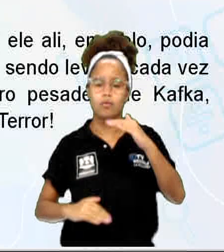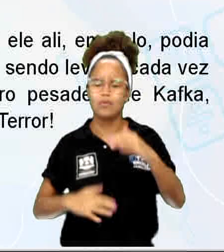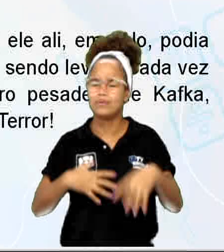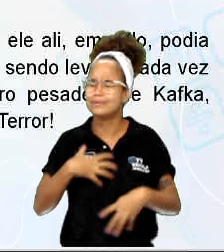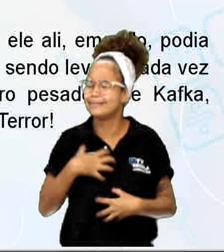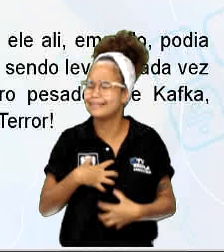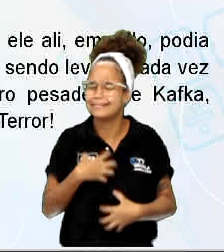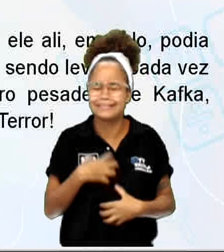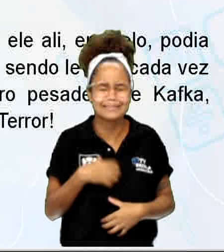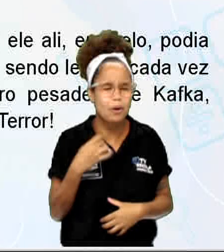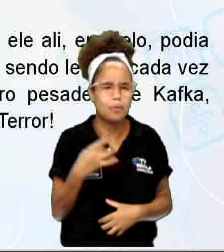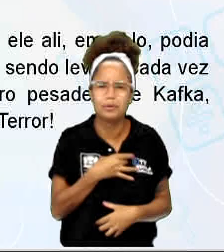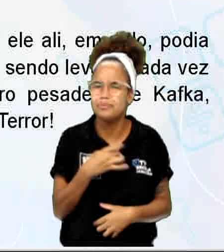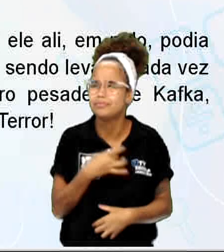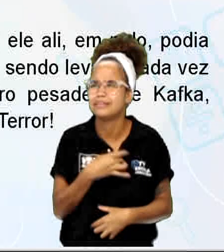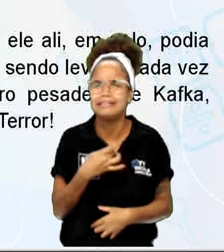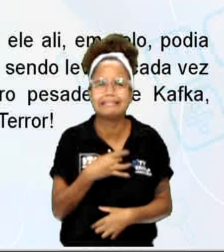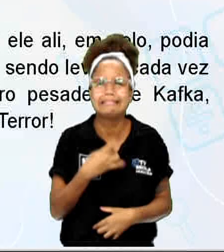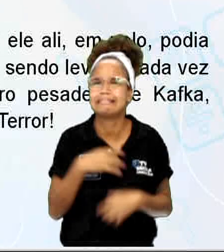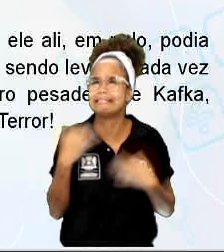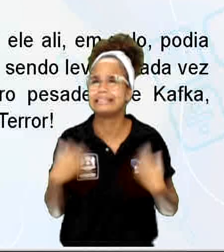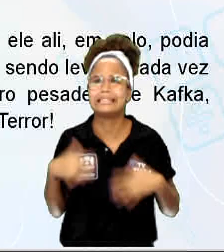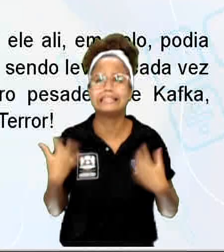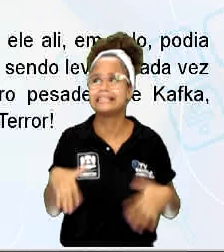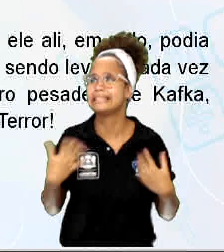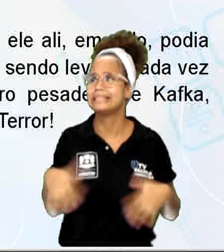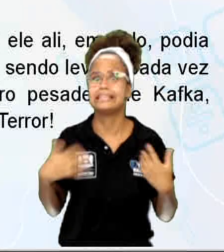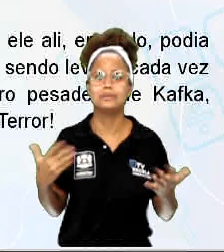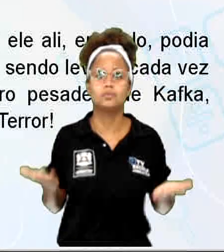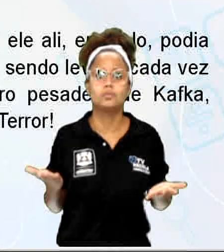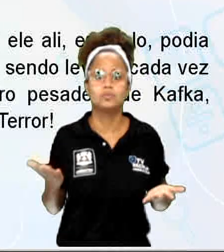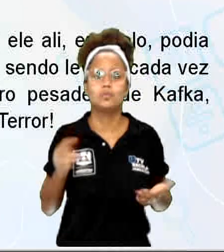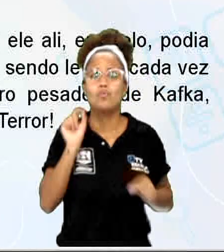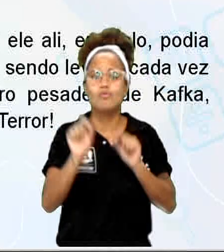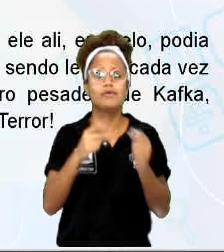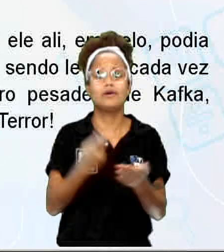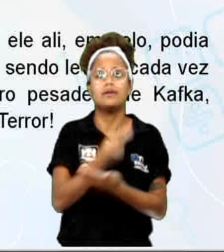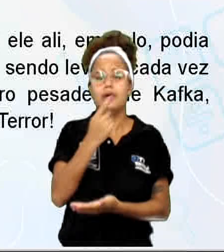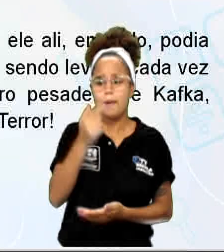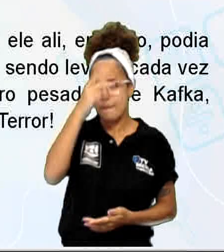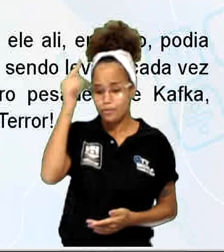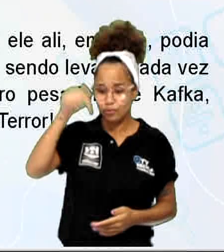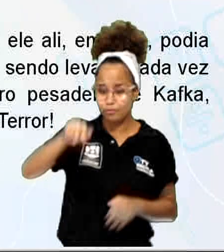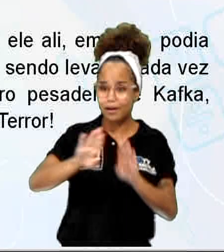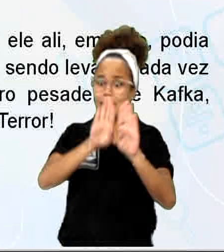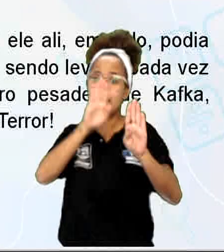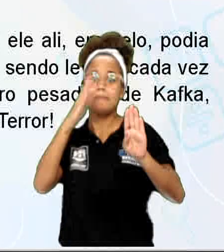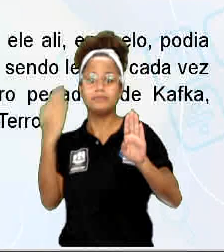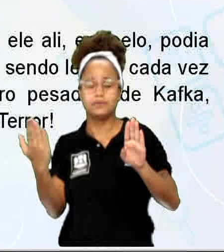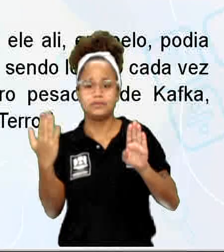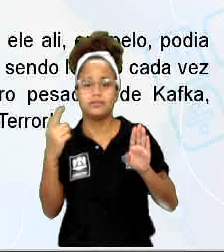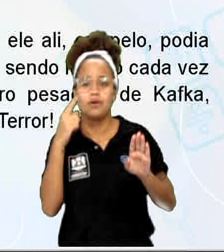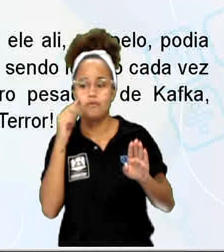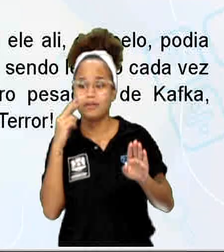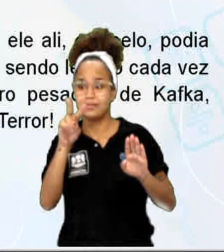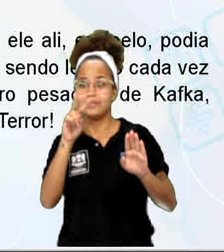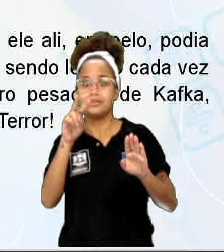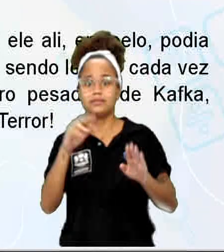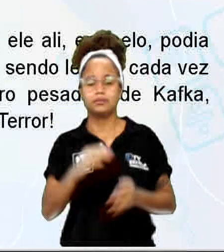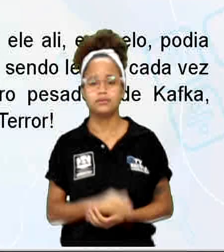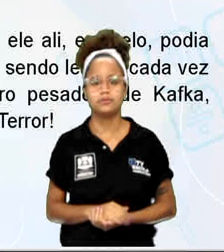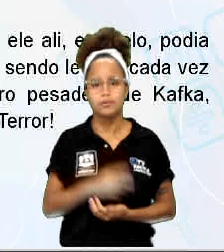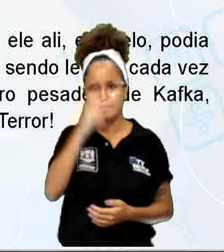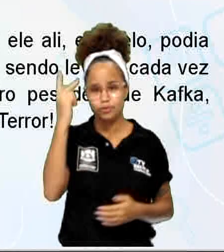não, faz o homem nu sobressaltado. E agora? Alguém lá embaixo abriria a porta do elevador e daria com ele ali,